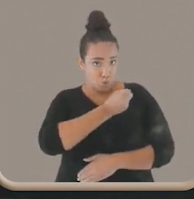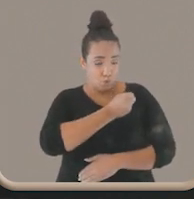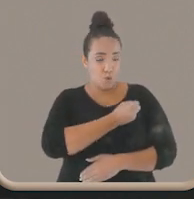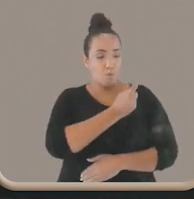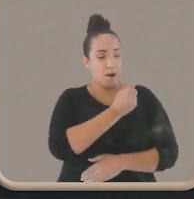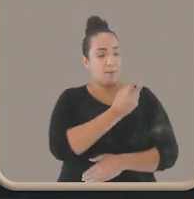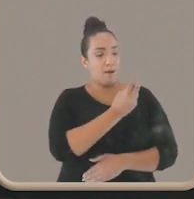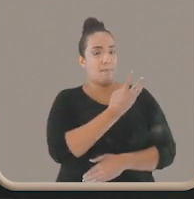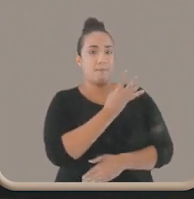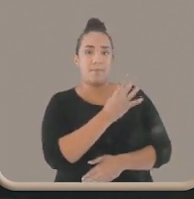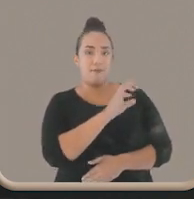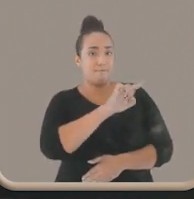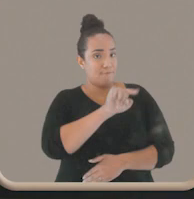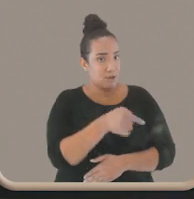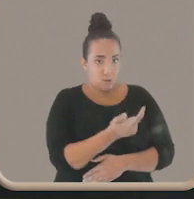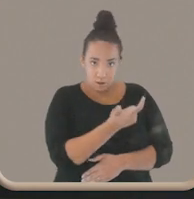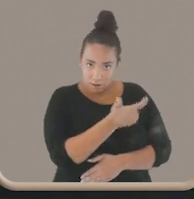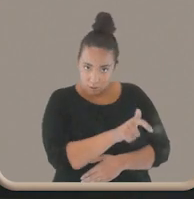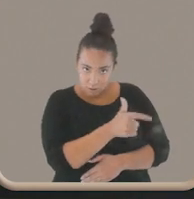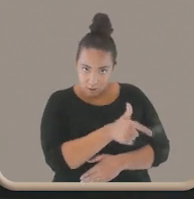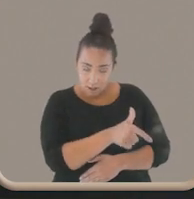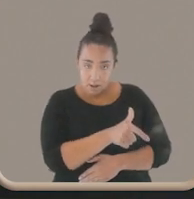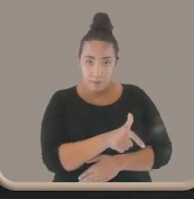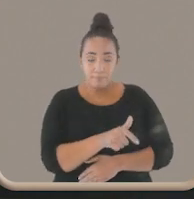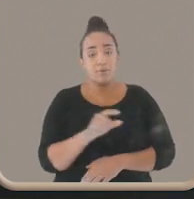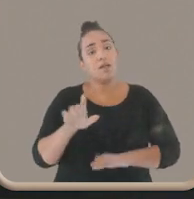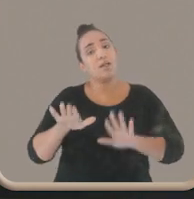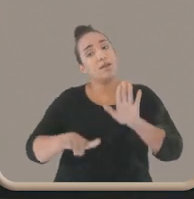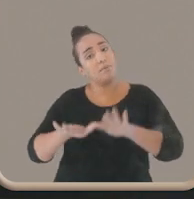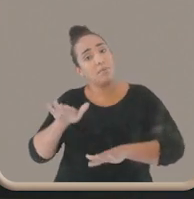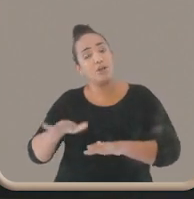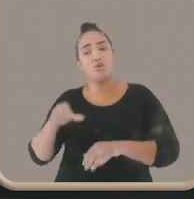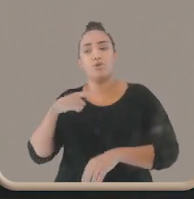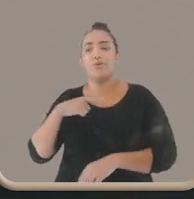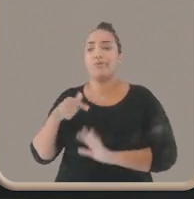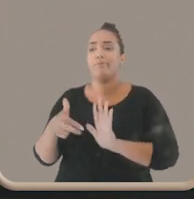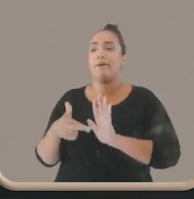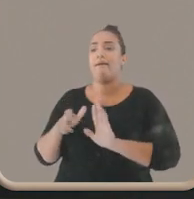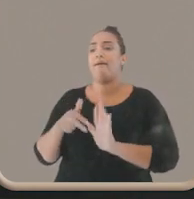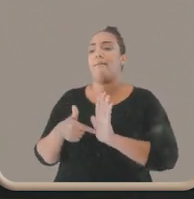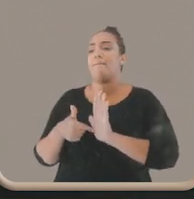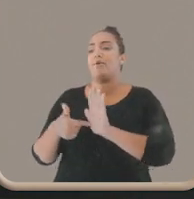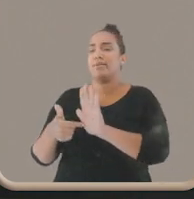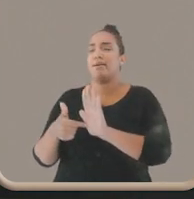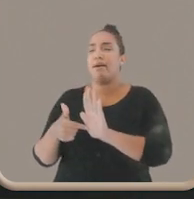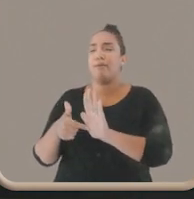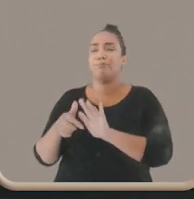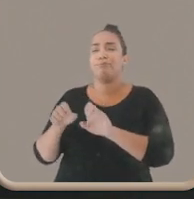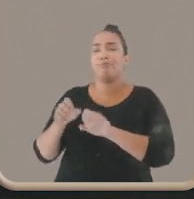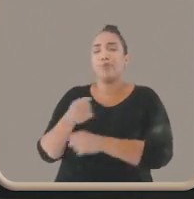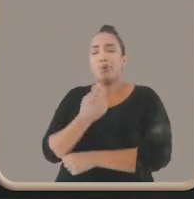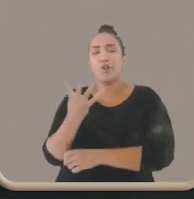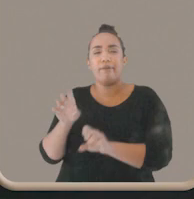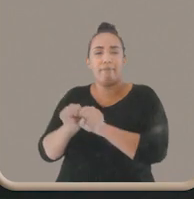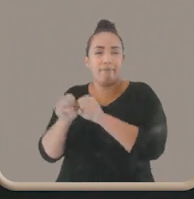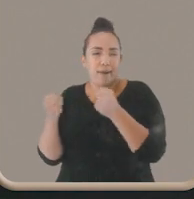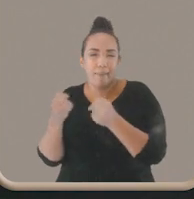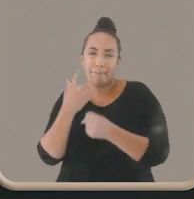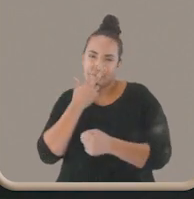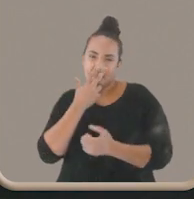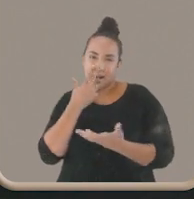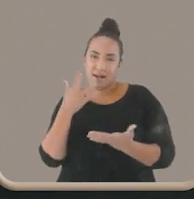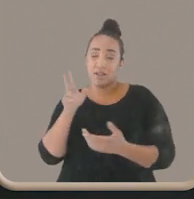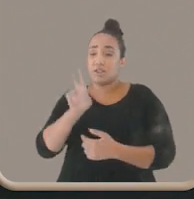inteiros, que não tem vírgula, e quando eu vou representar uma quantidade quebrada, vamos dizer